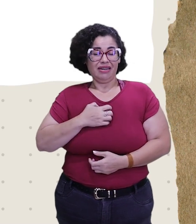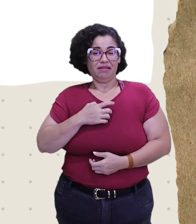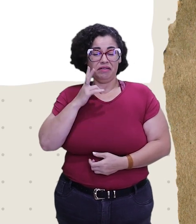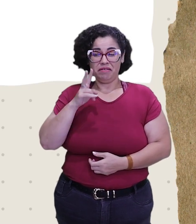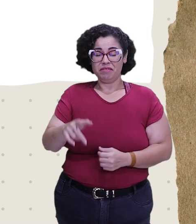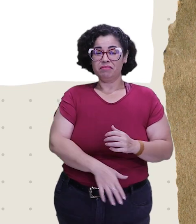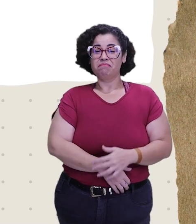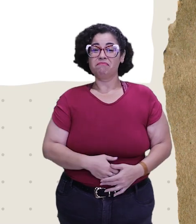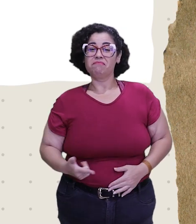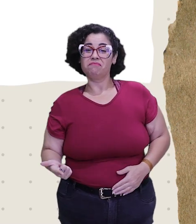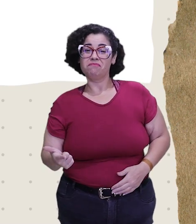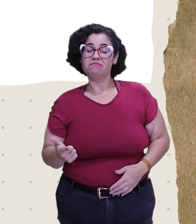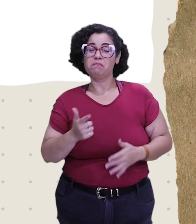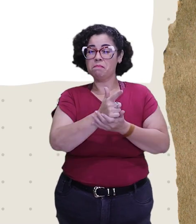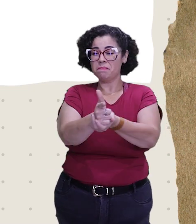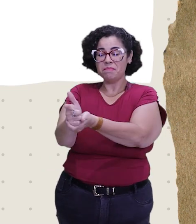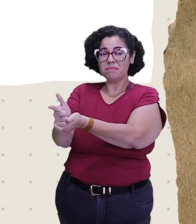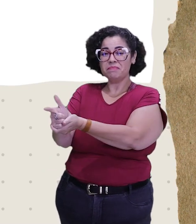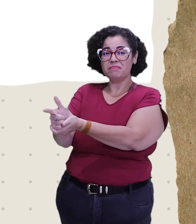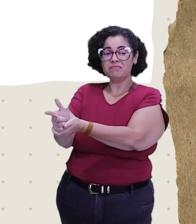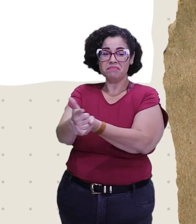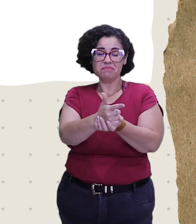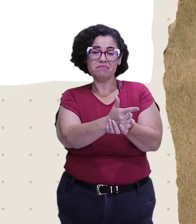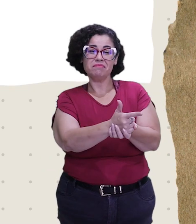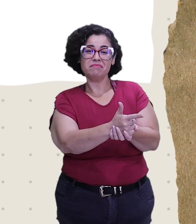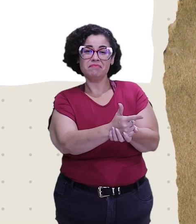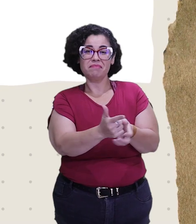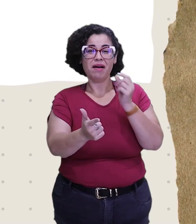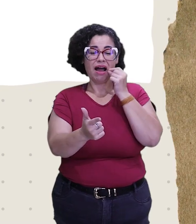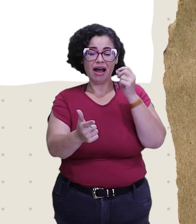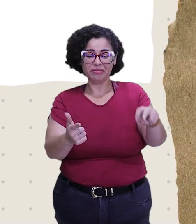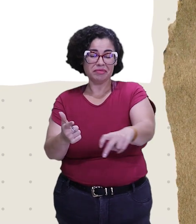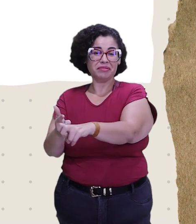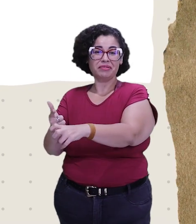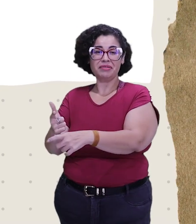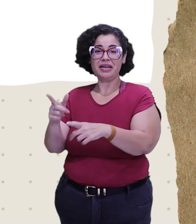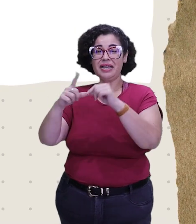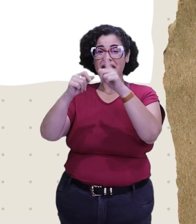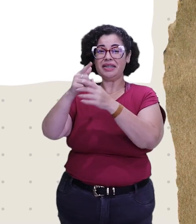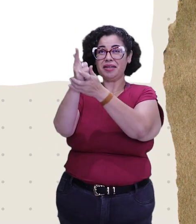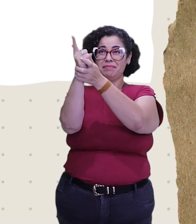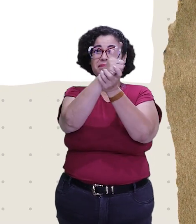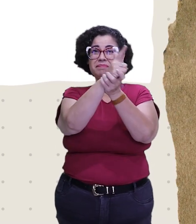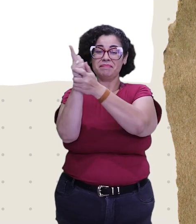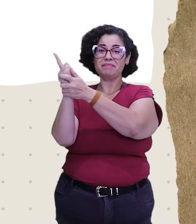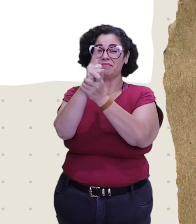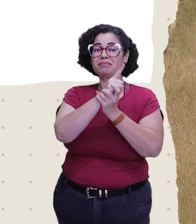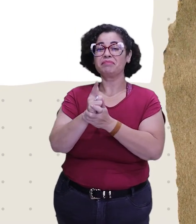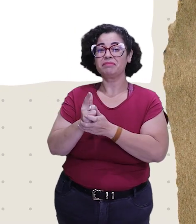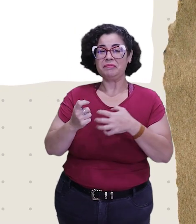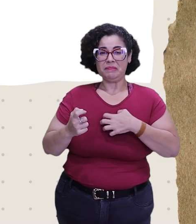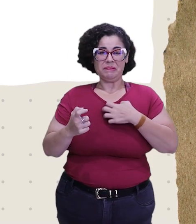o revólver, ora para um dos meninos, ora para um rato que passava, ora para as estrelas, que eram muitas no